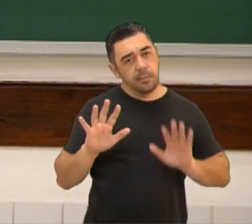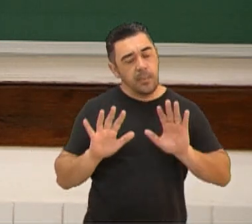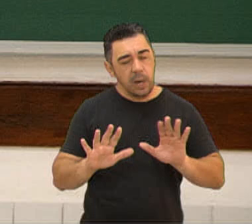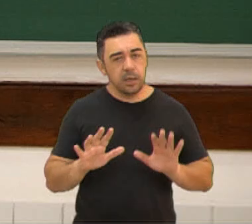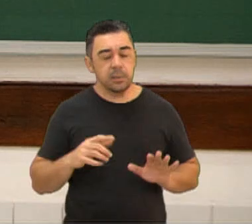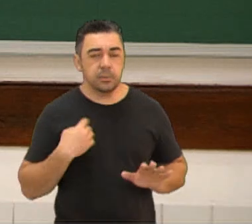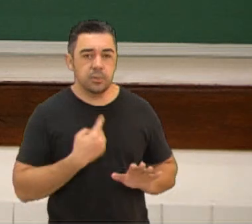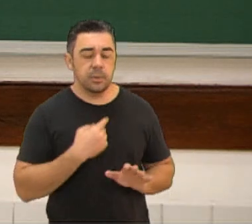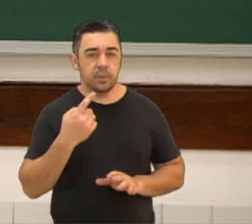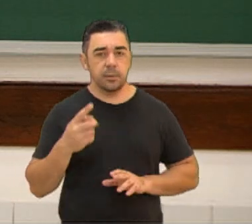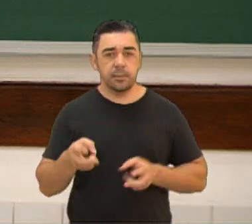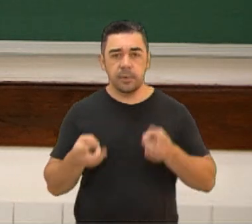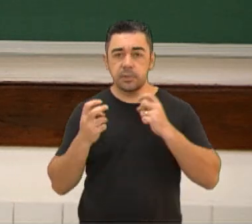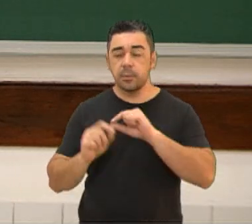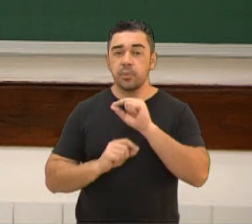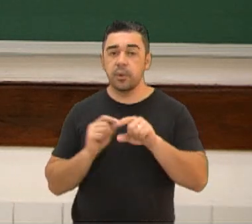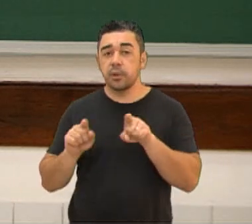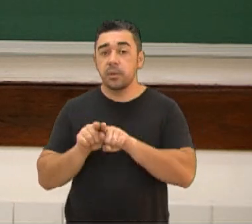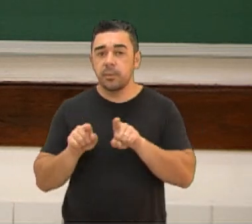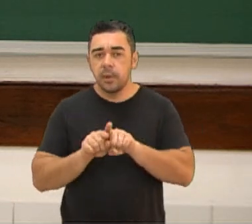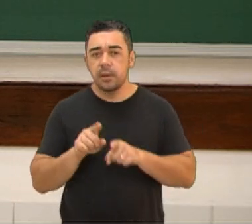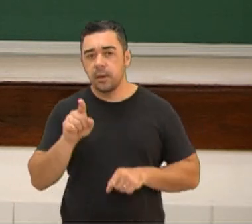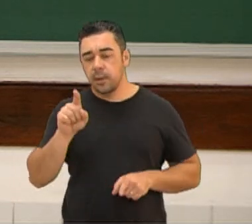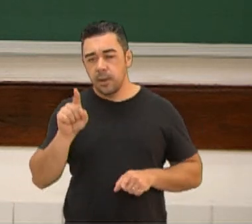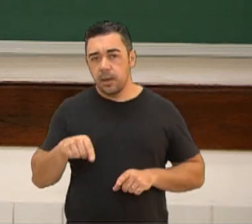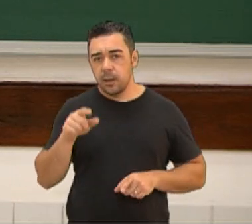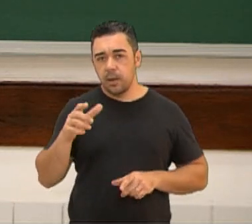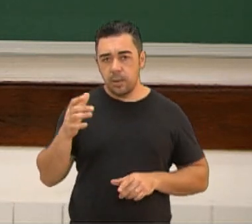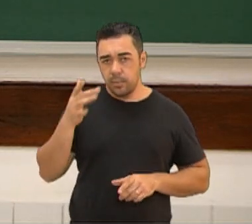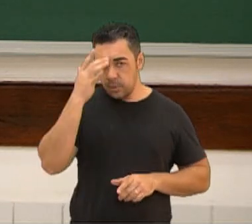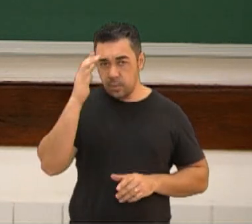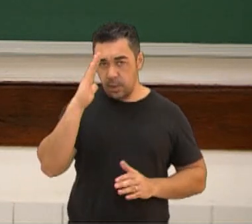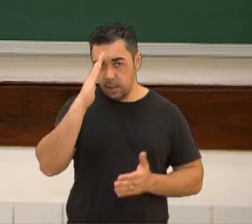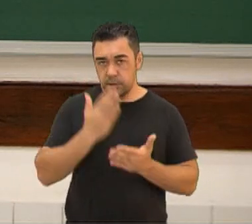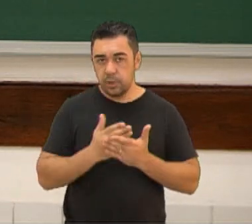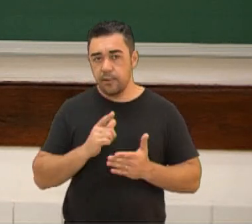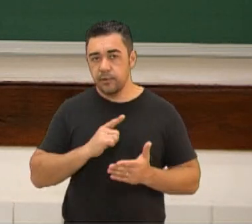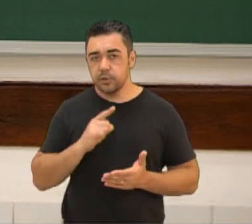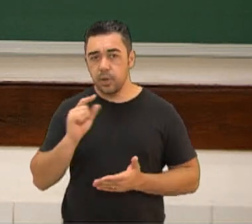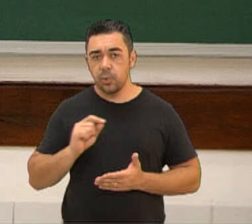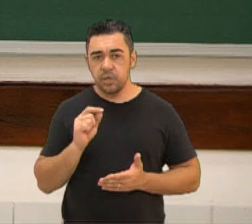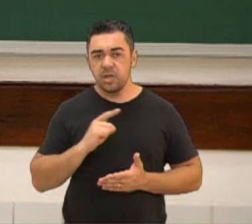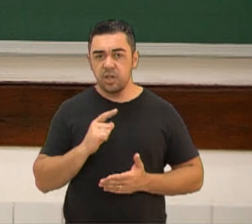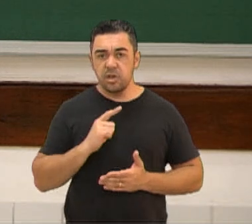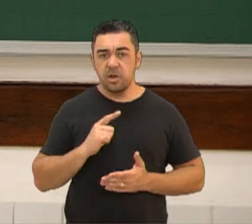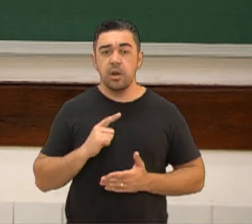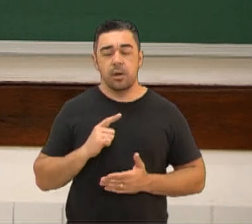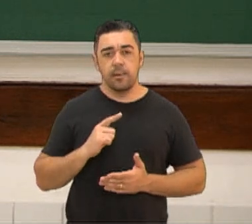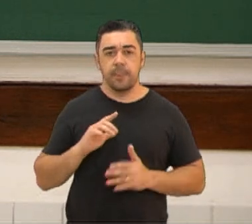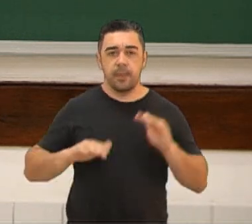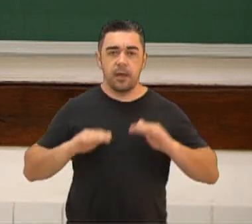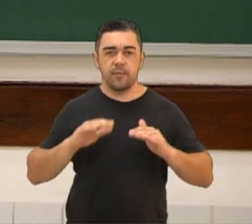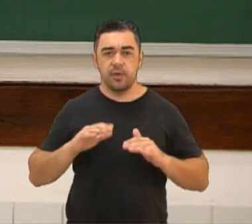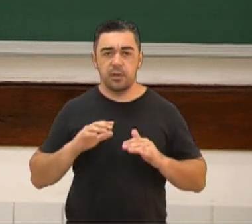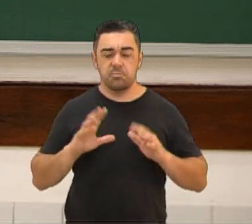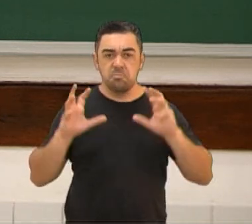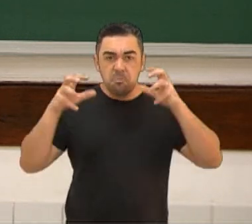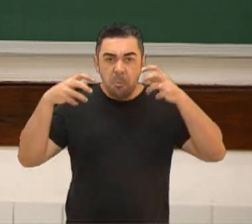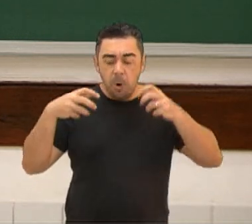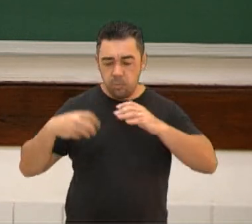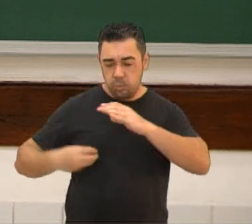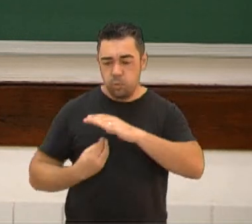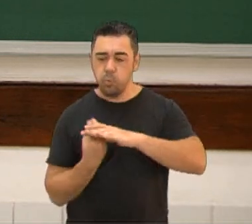gente inclui o seguinte: eles acreditavam que em alto mar existiam monstros gigantes marinhos